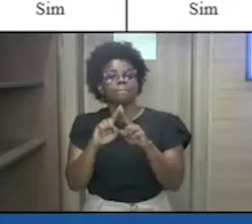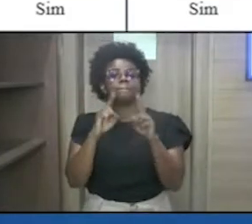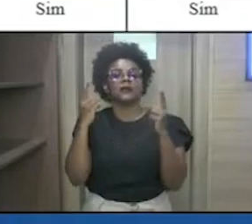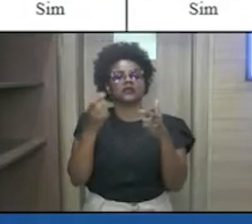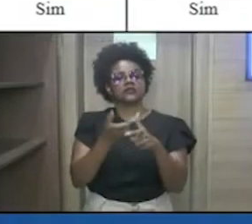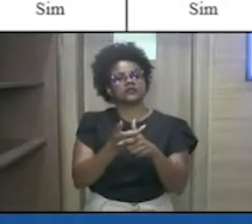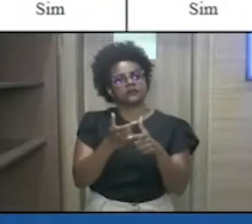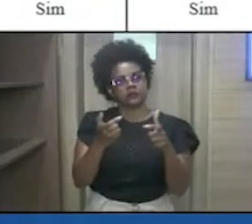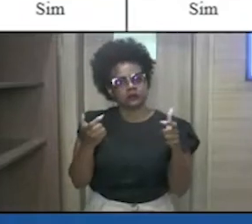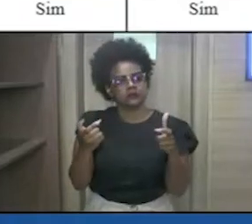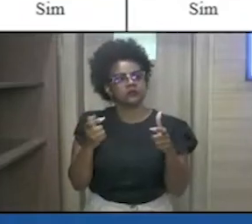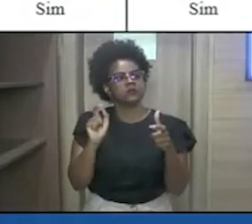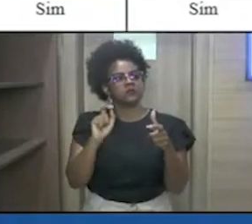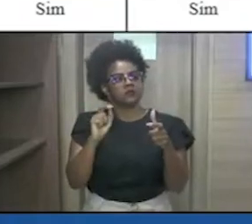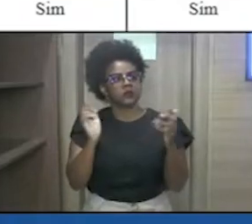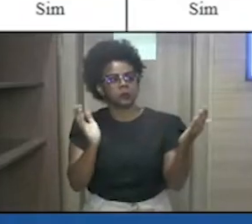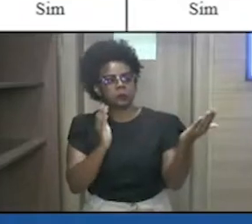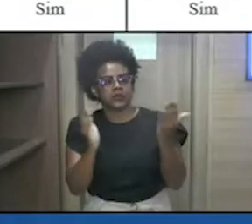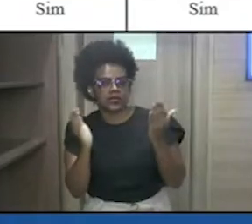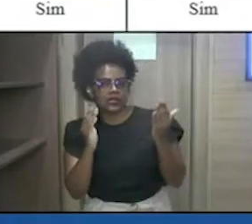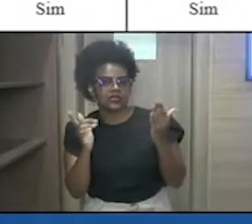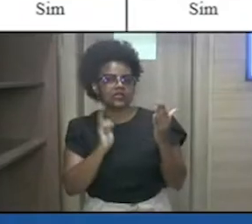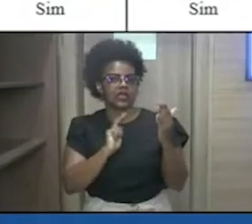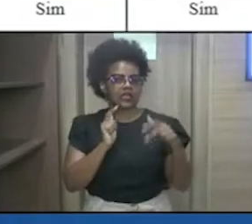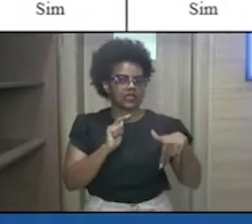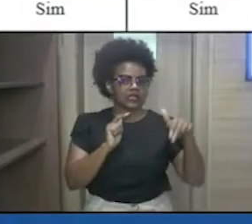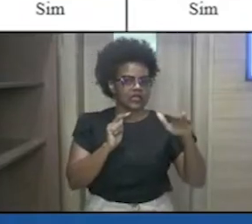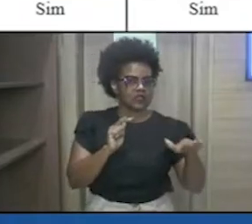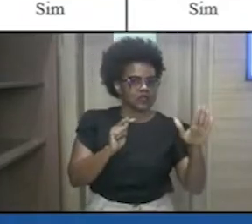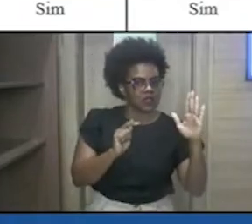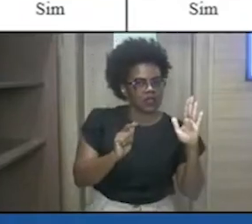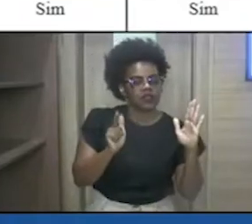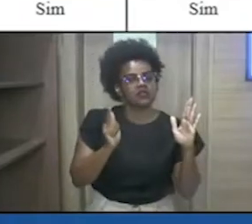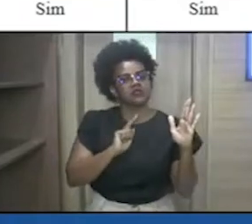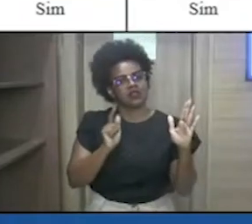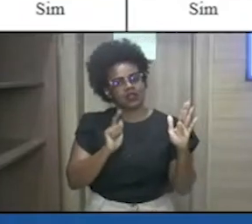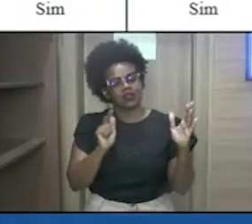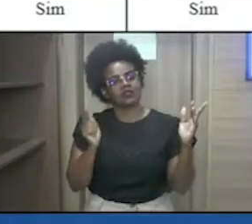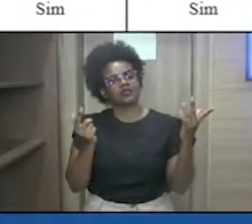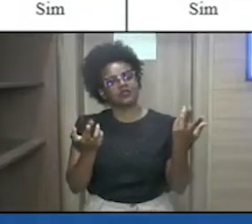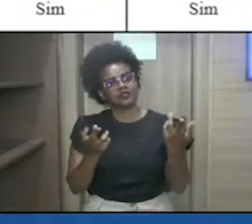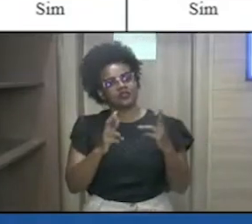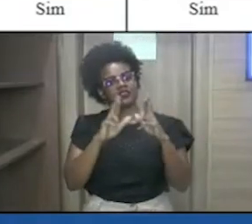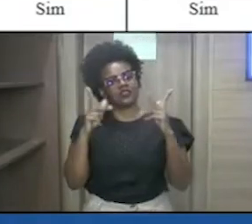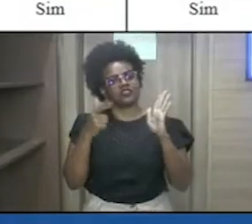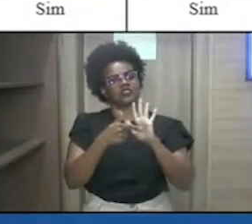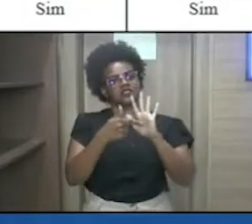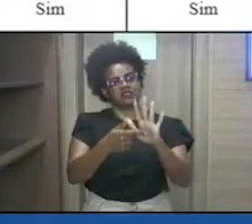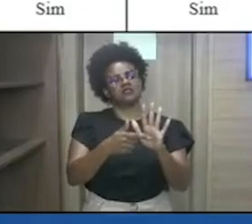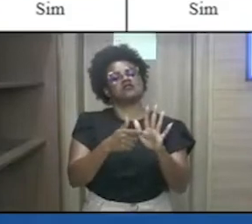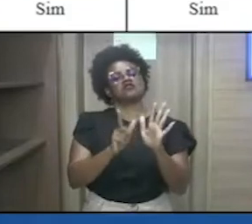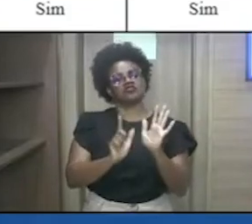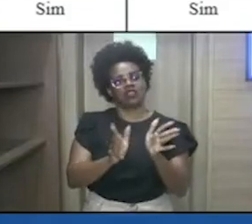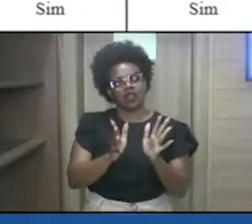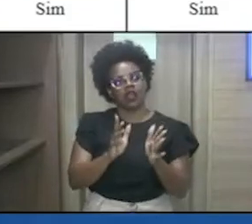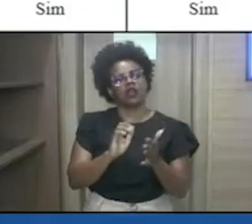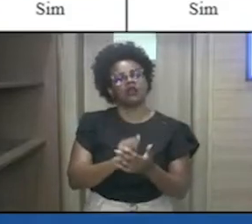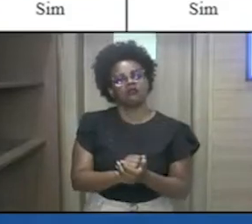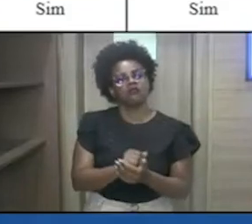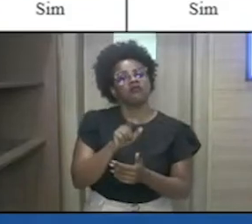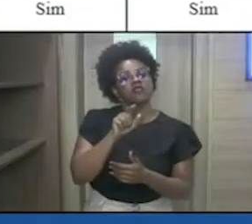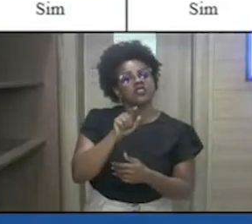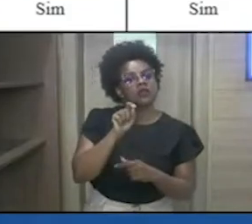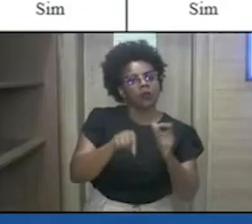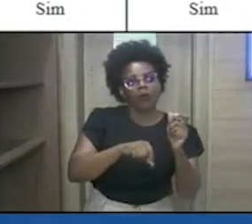né, comparado aos dados nacionais, convergente com esses dados nacionais que Sonia apresentou, de que você